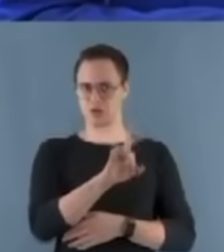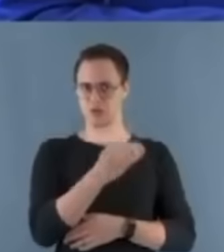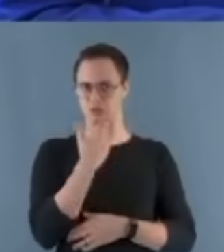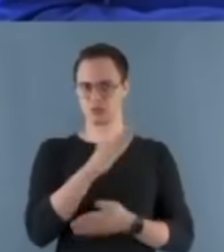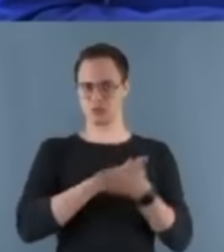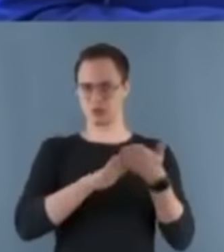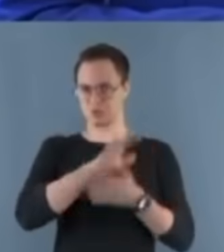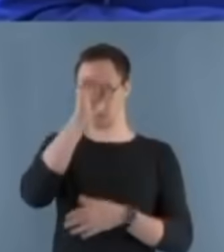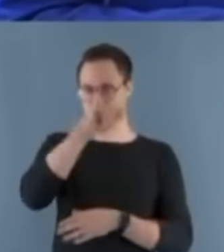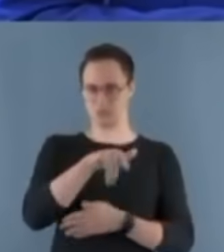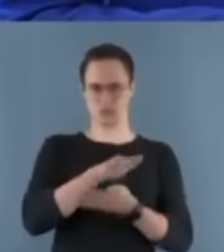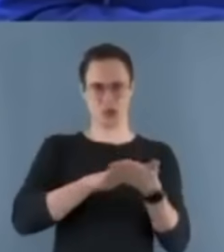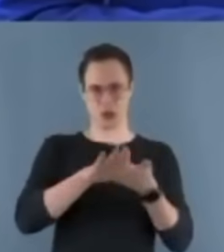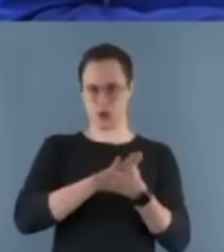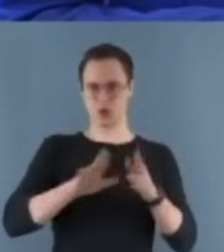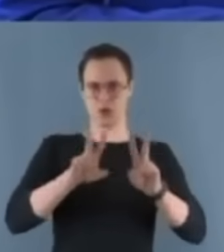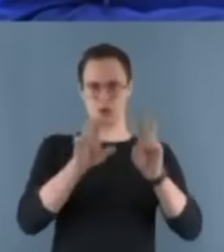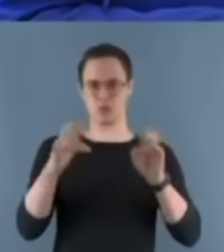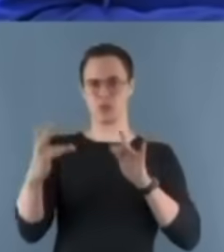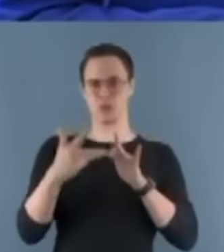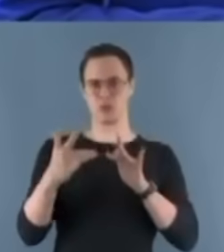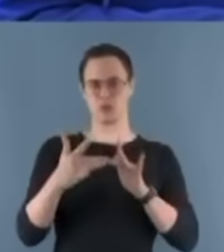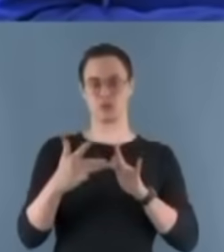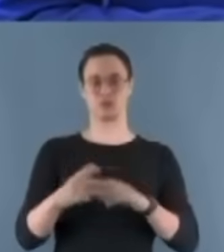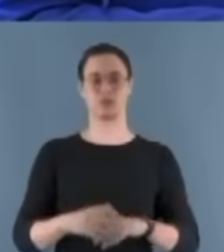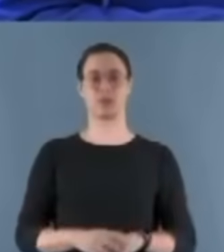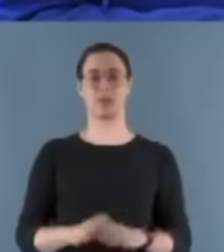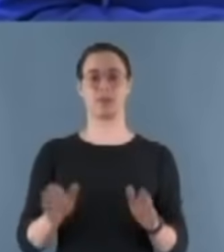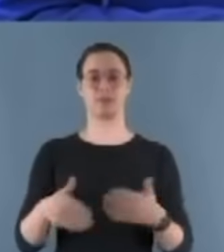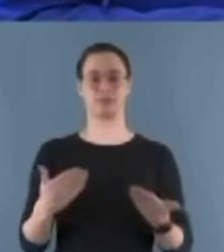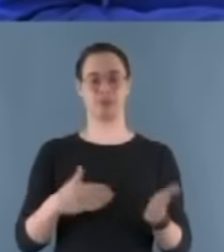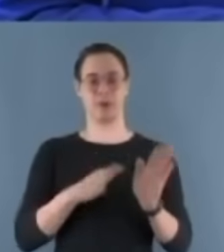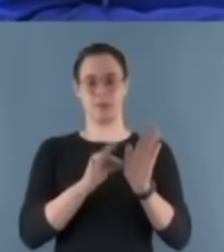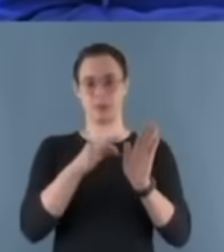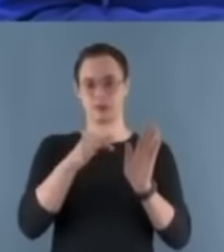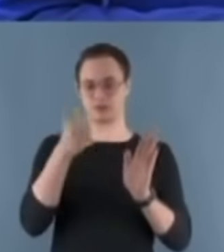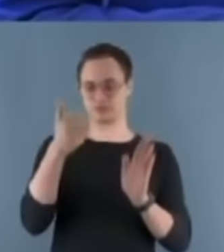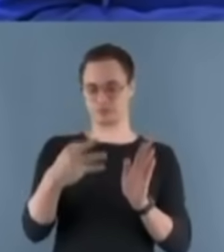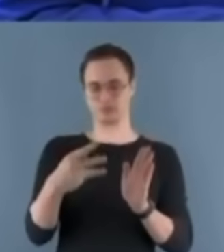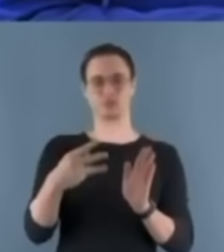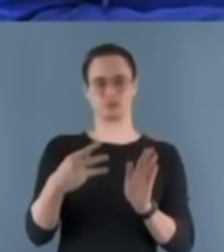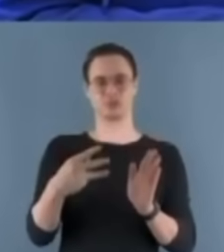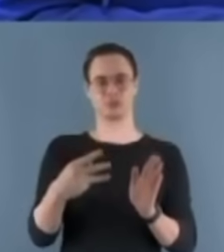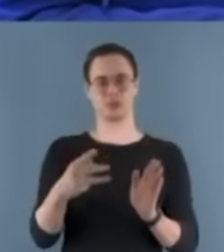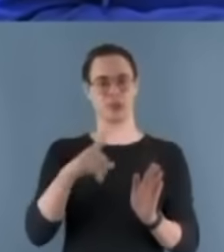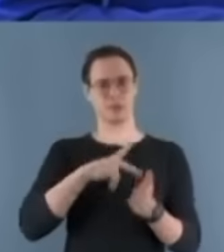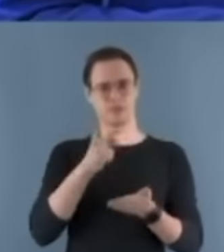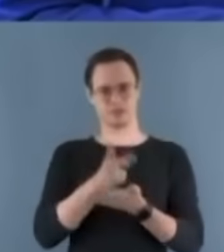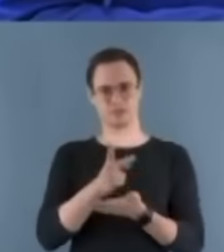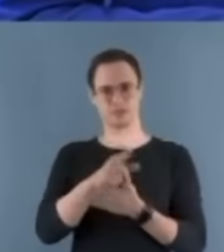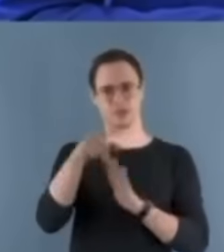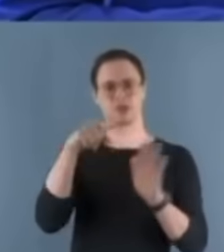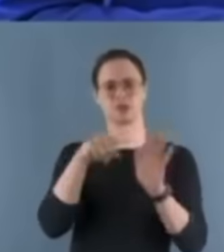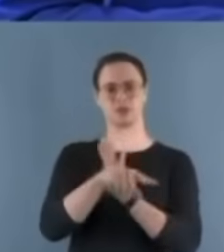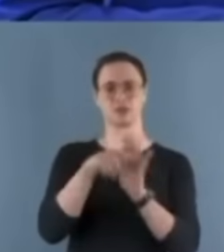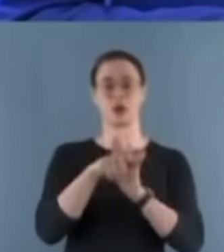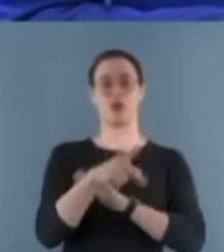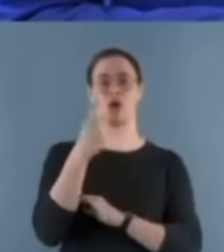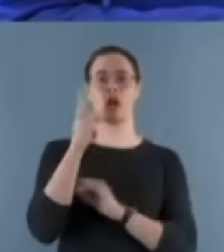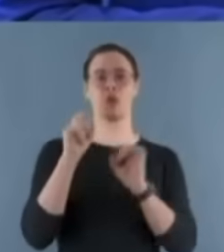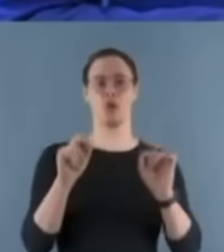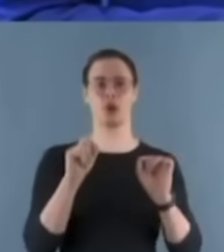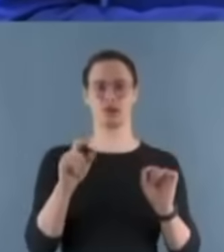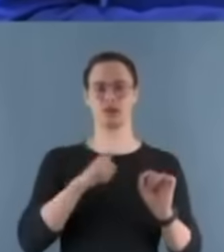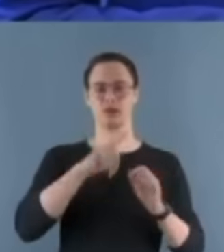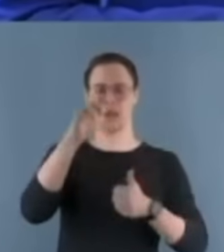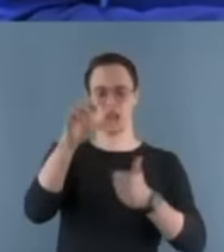nenhuma determinação de fazer contatos com essas agências. Na página 13 de 35, do mesmo inquérito, diz também que, da